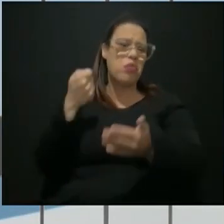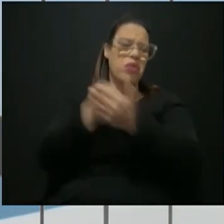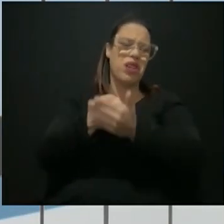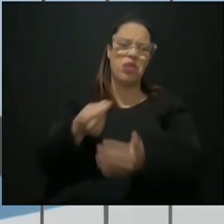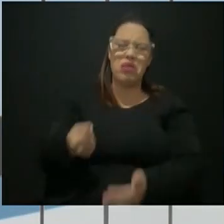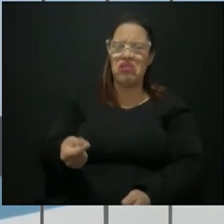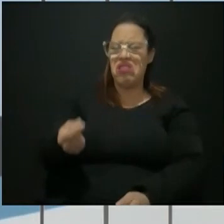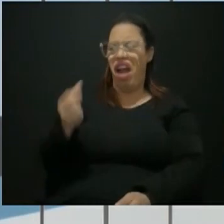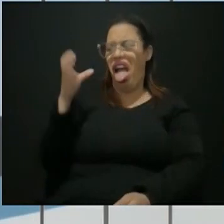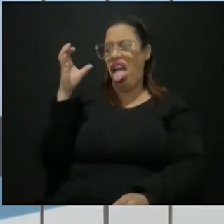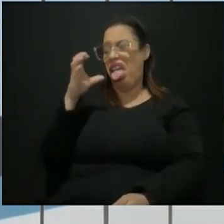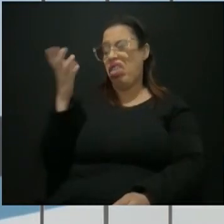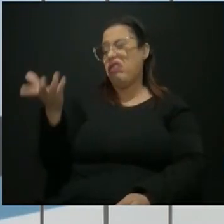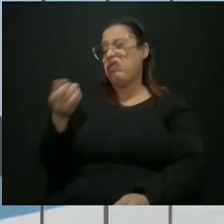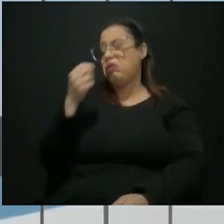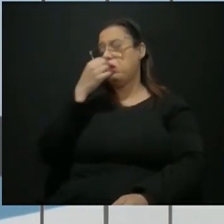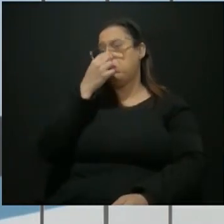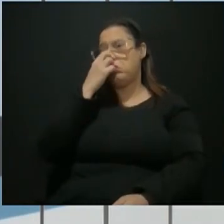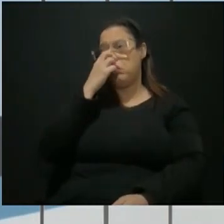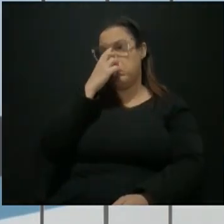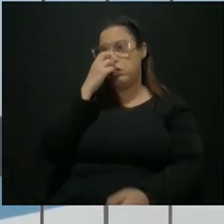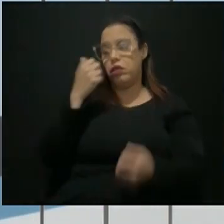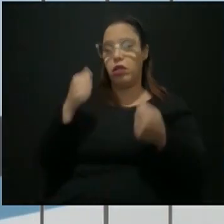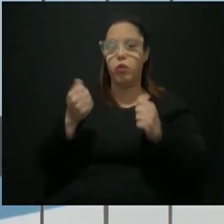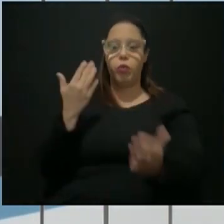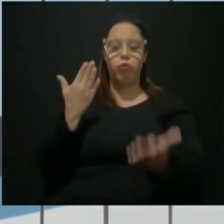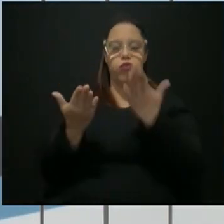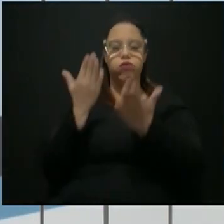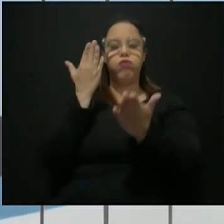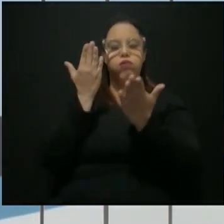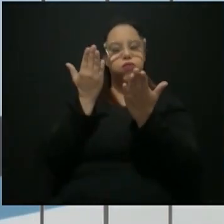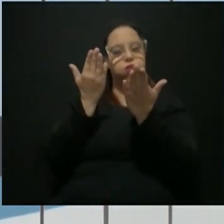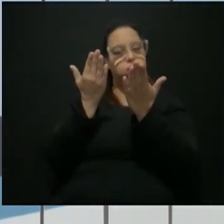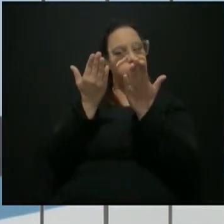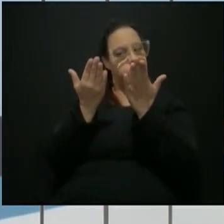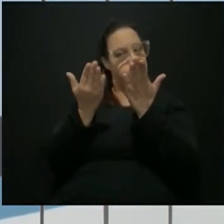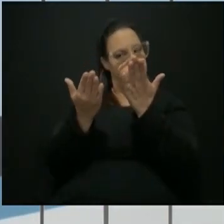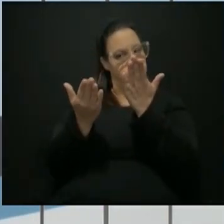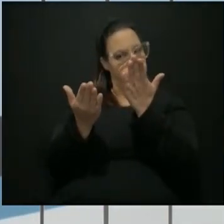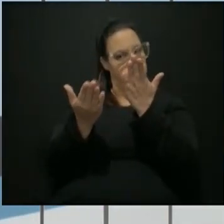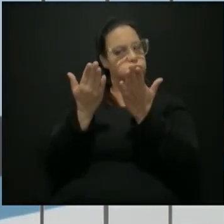Então, é preciso ter equilíbrio dentro desse processo de envelhecimento.